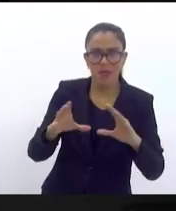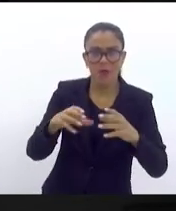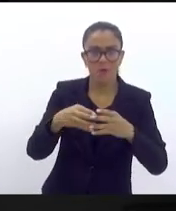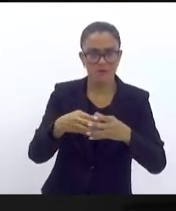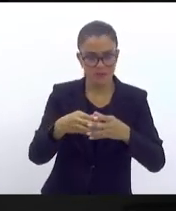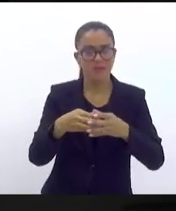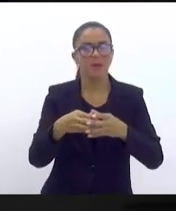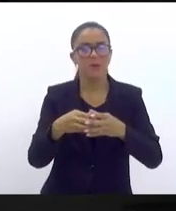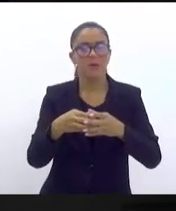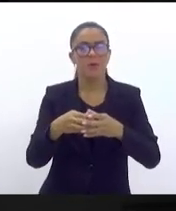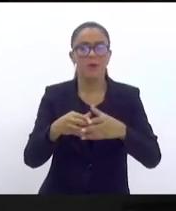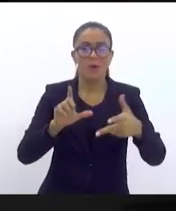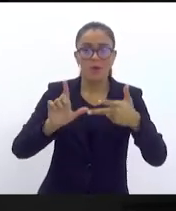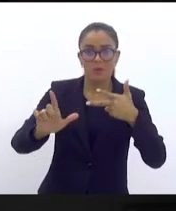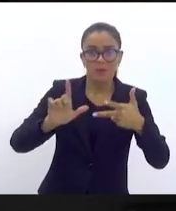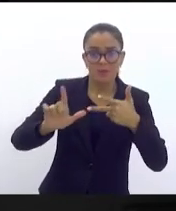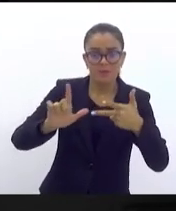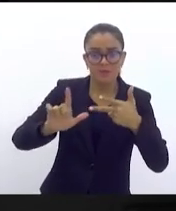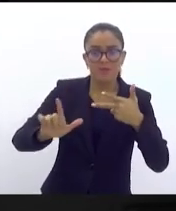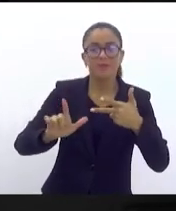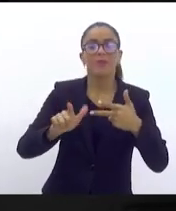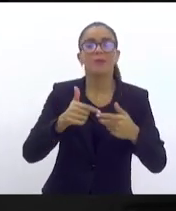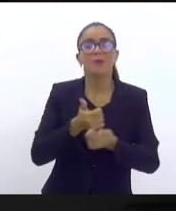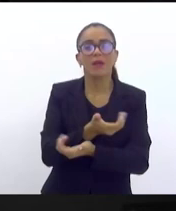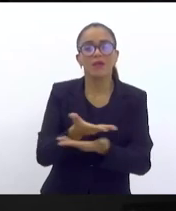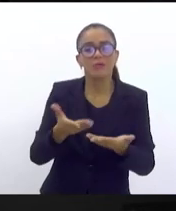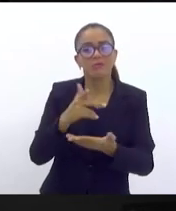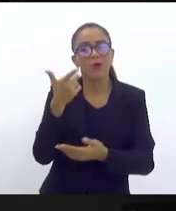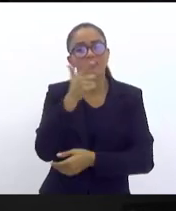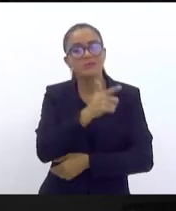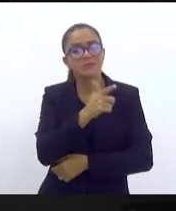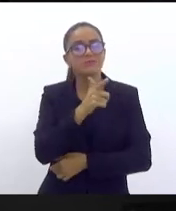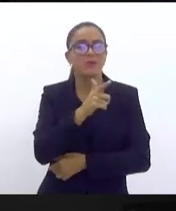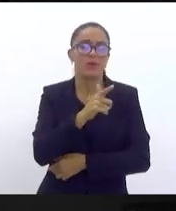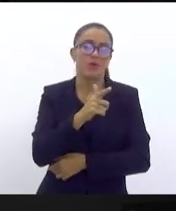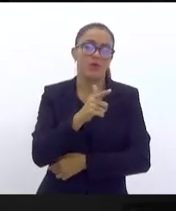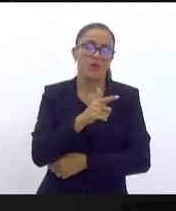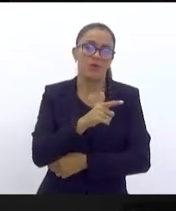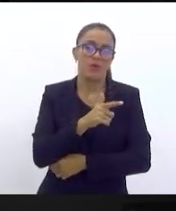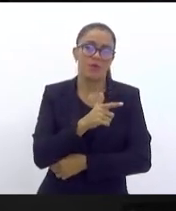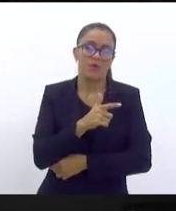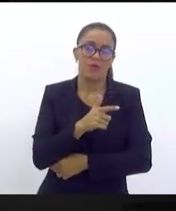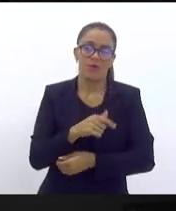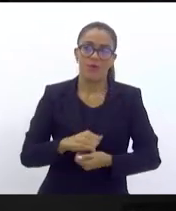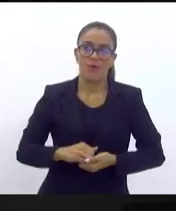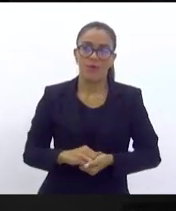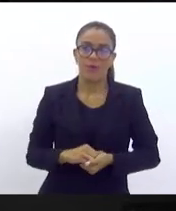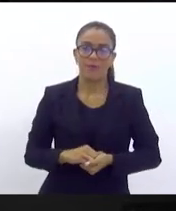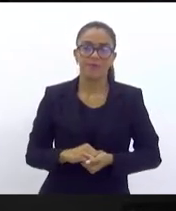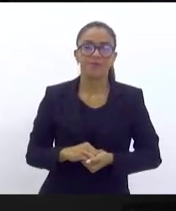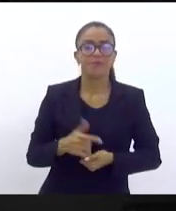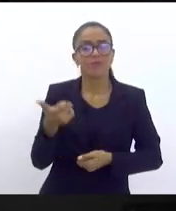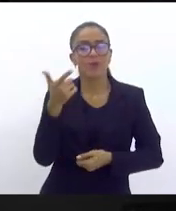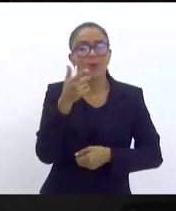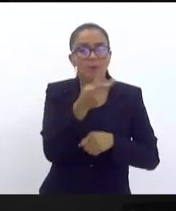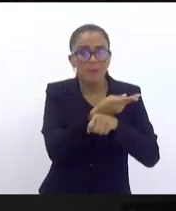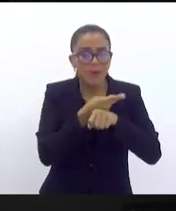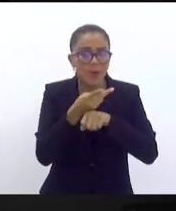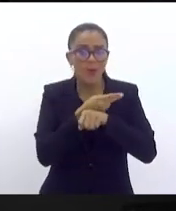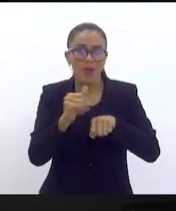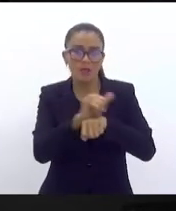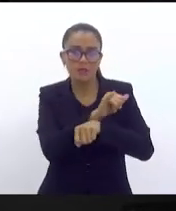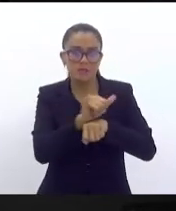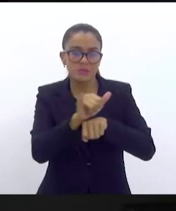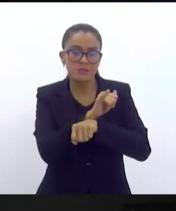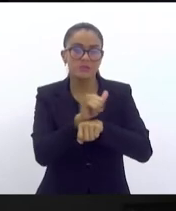do Poder Legislativo à disposição para que possamos em quatro mãos para buscar caminhos para prevenir